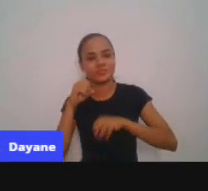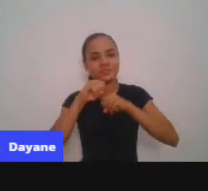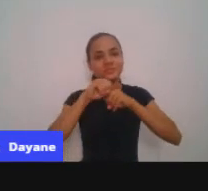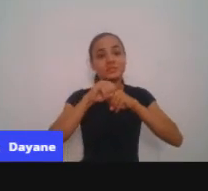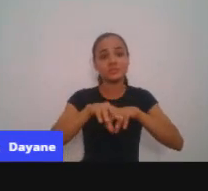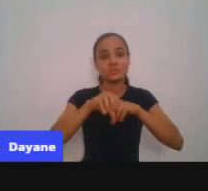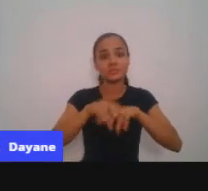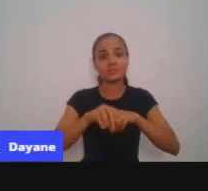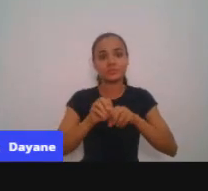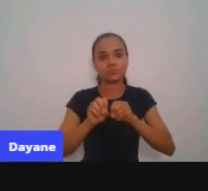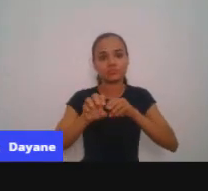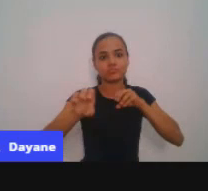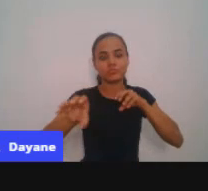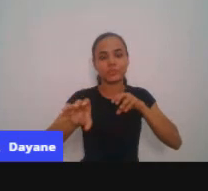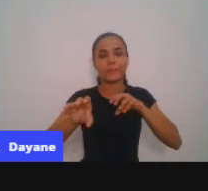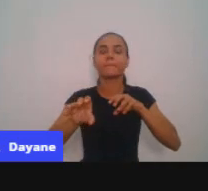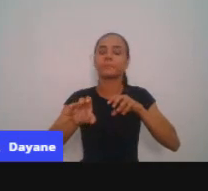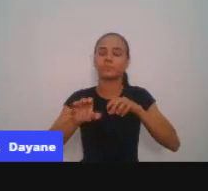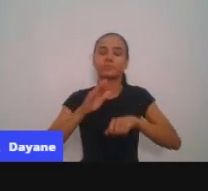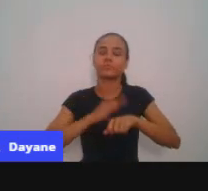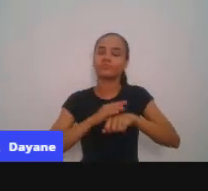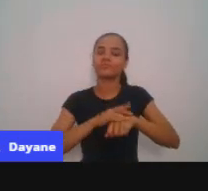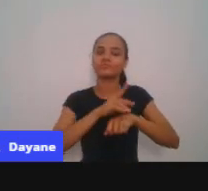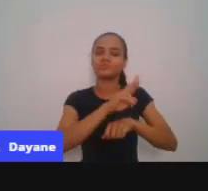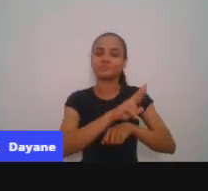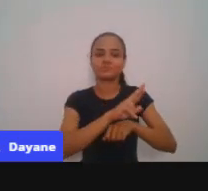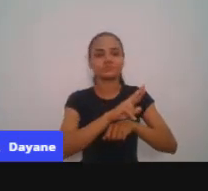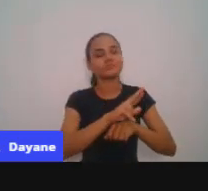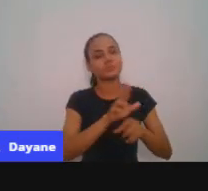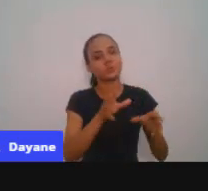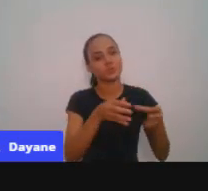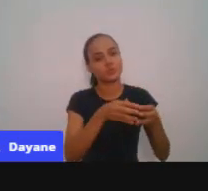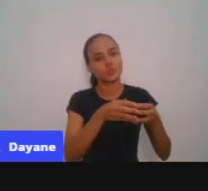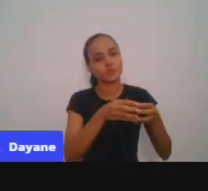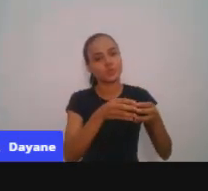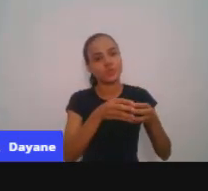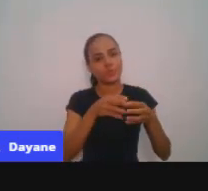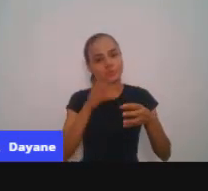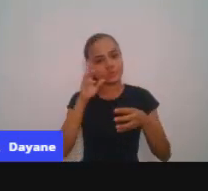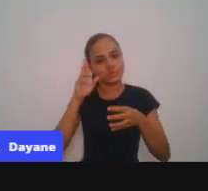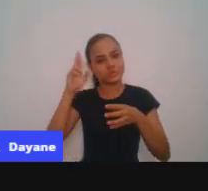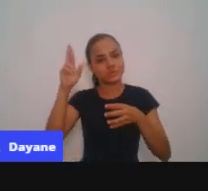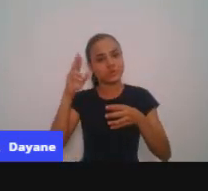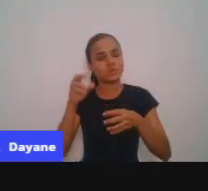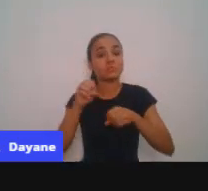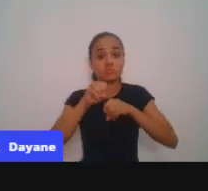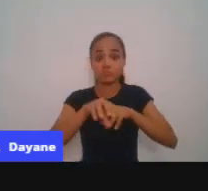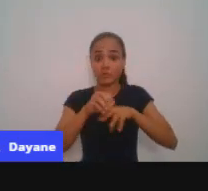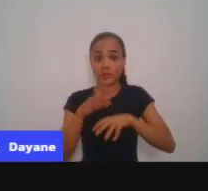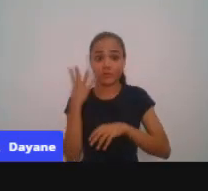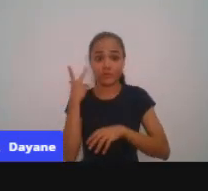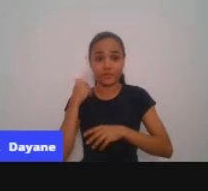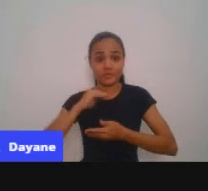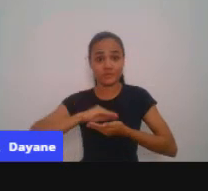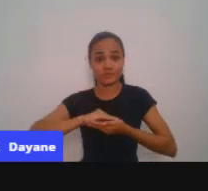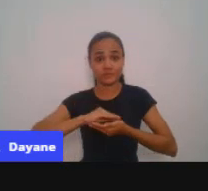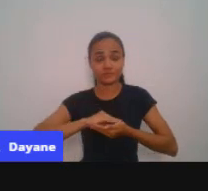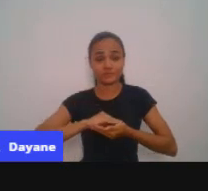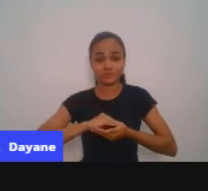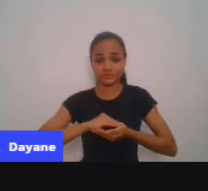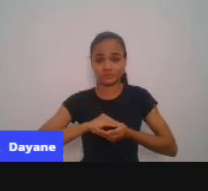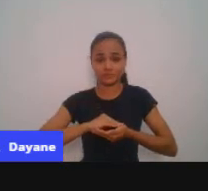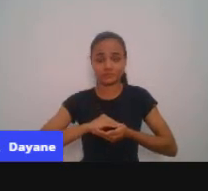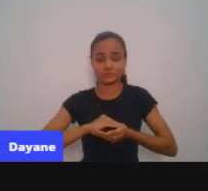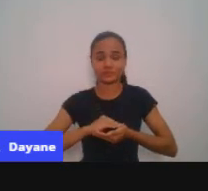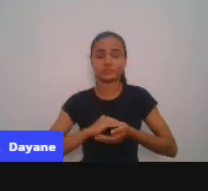equipe da Gerência de Educação Infantil CEMED. O Reflexões Pedagógicas é um programa de formação continuada da Secretaria de Educação